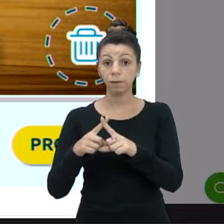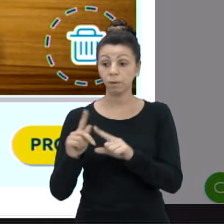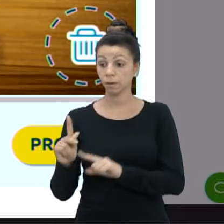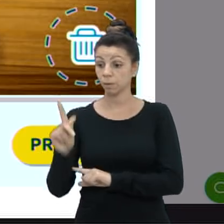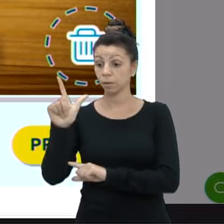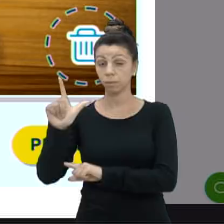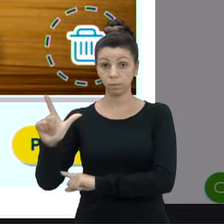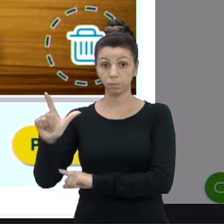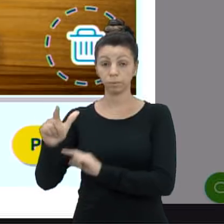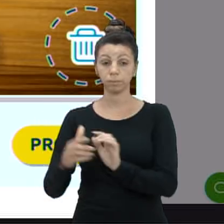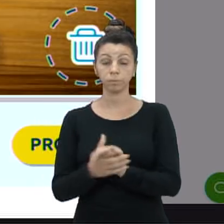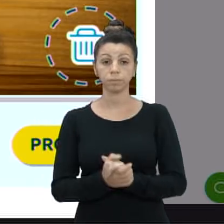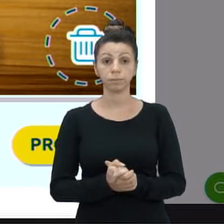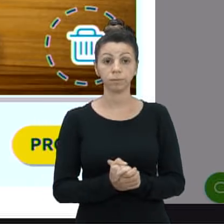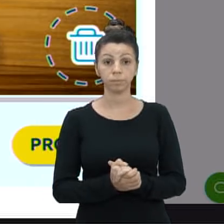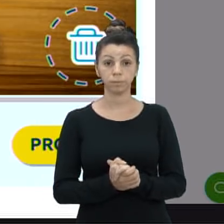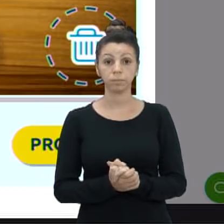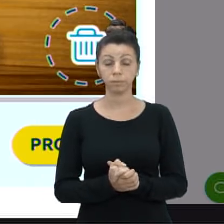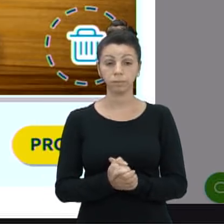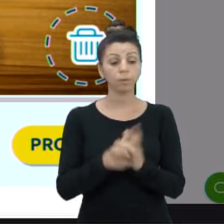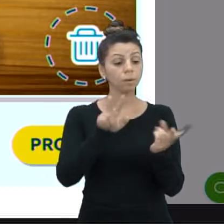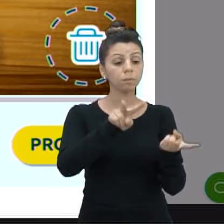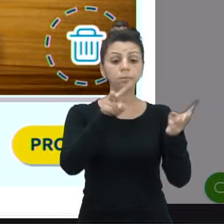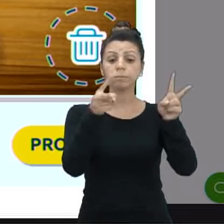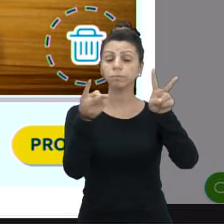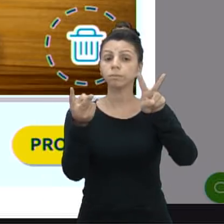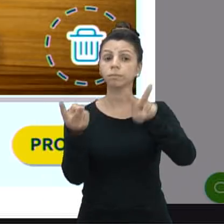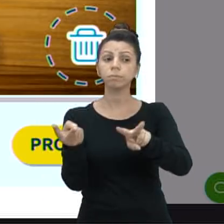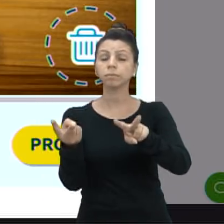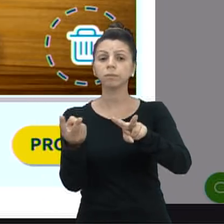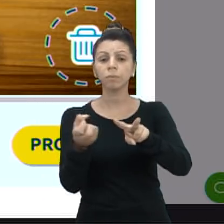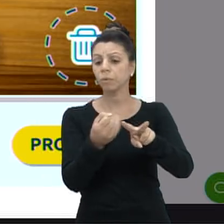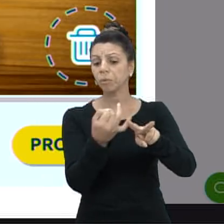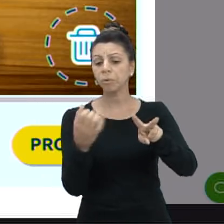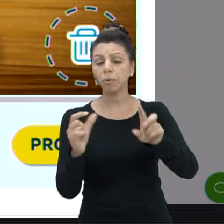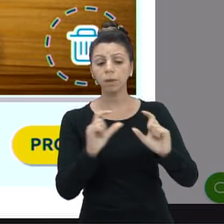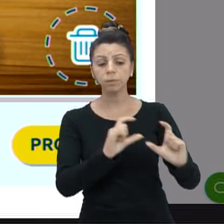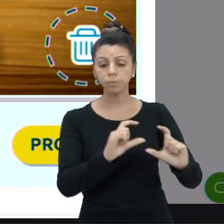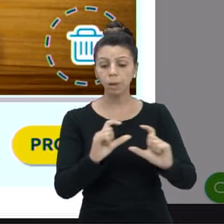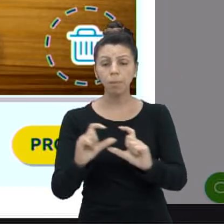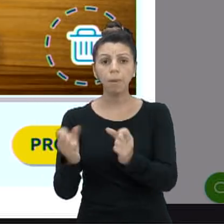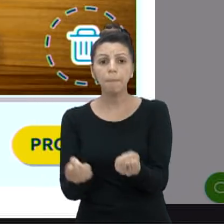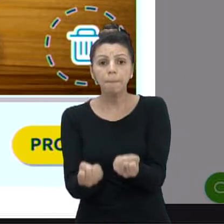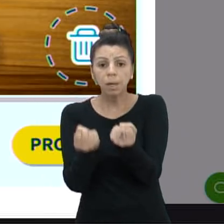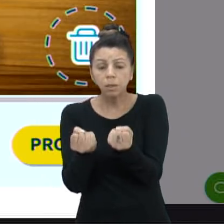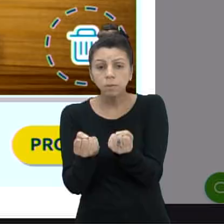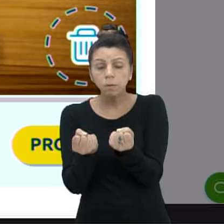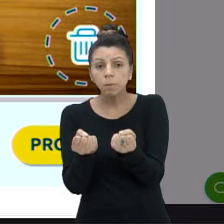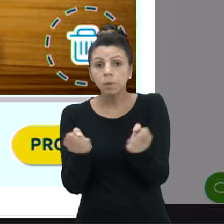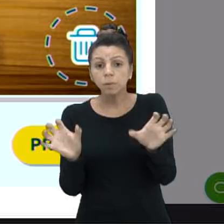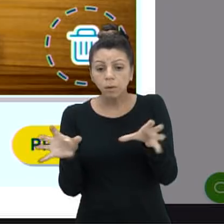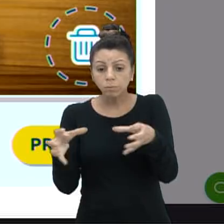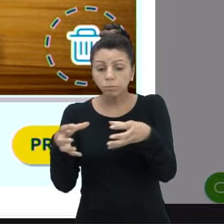que determinar quais desses pesos aqui a gente tem que juntar para formar